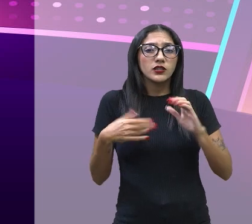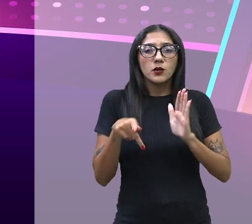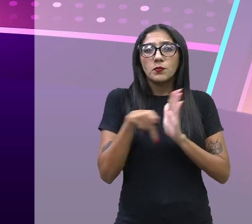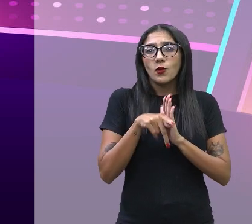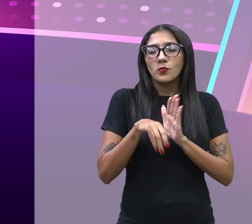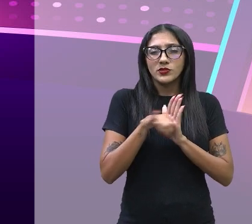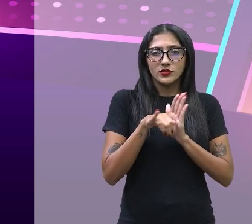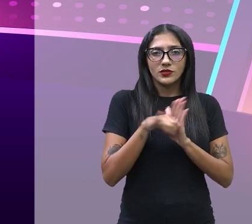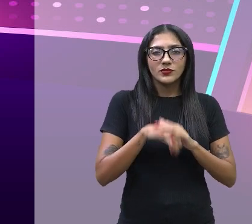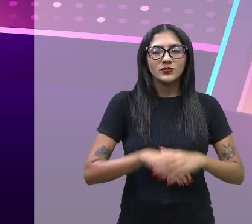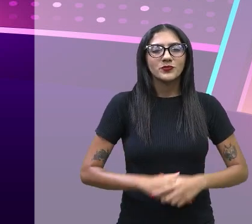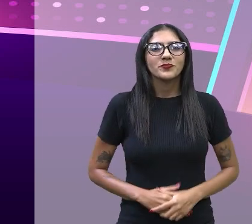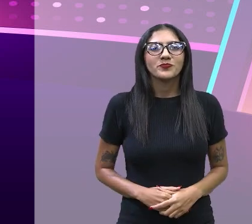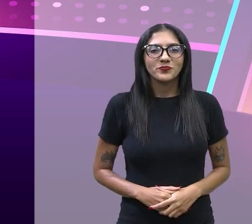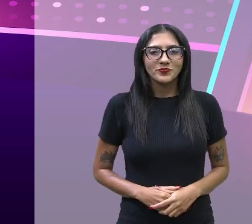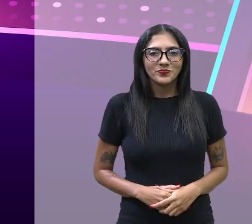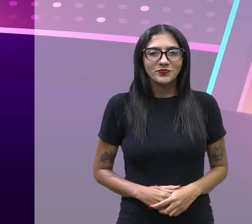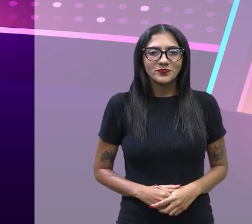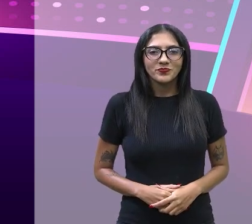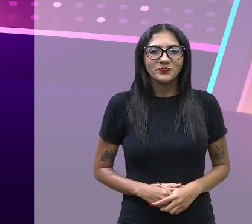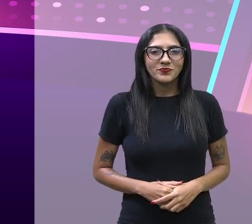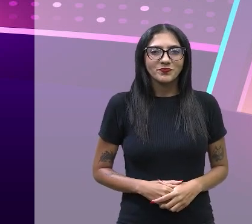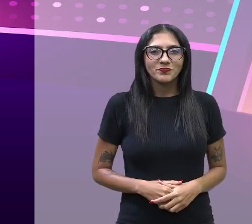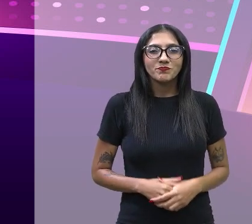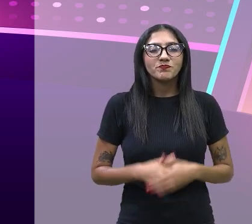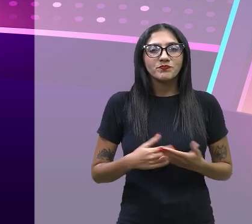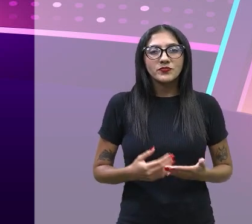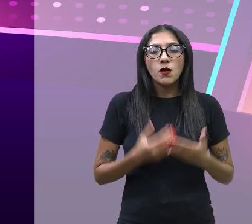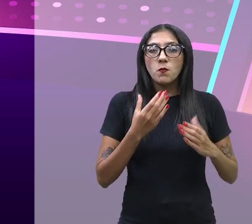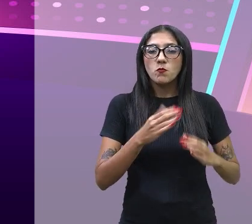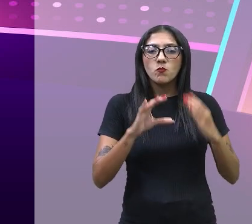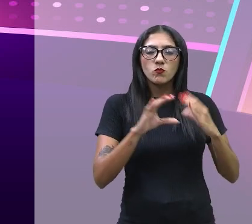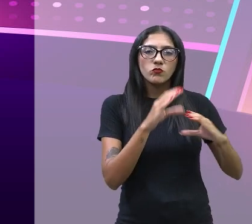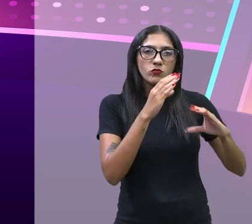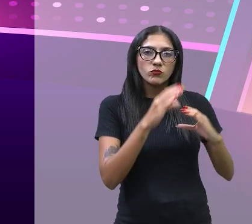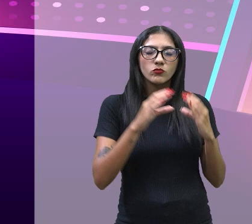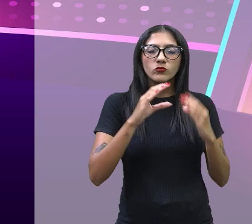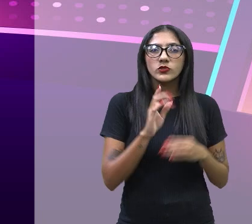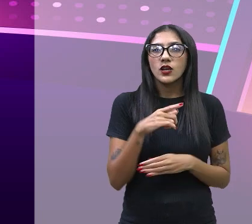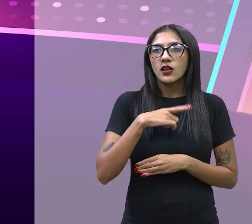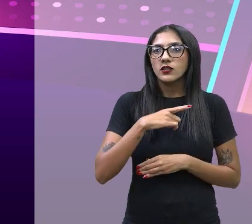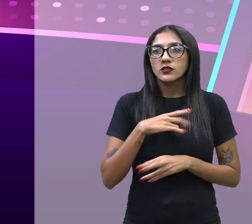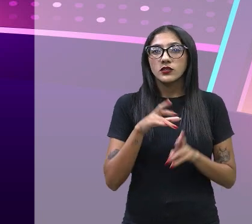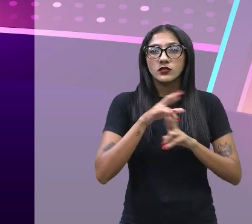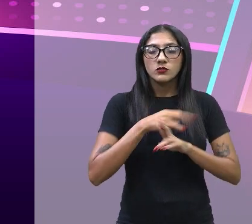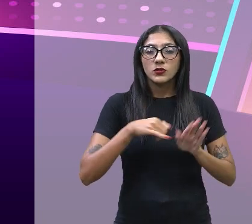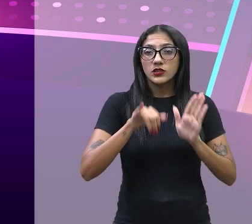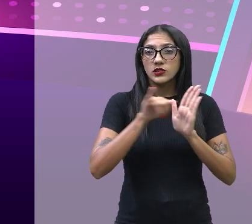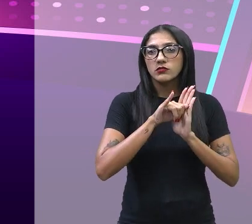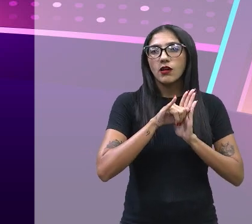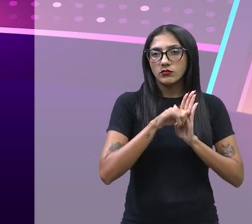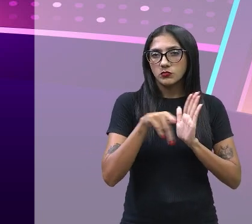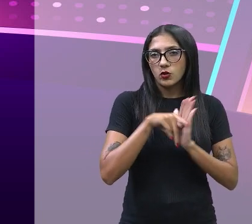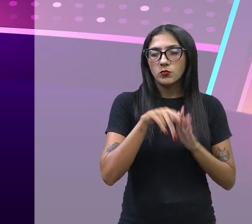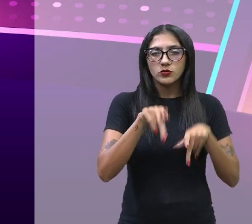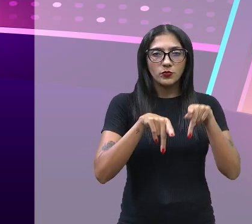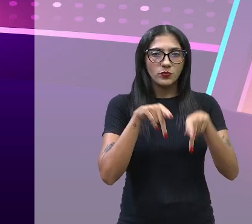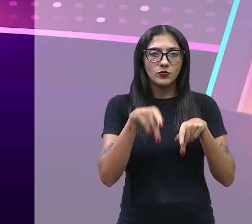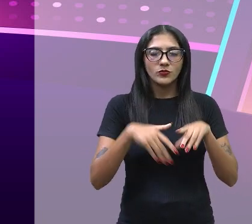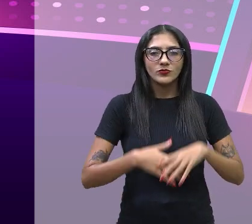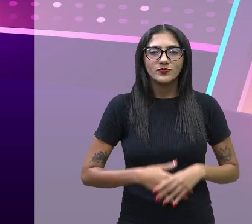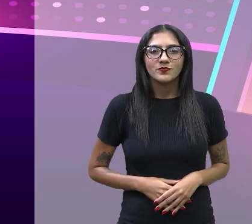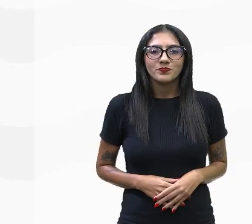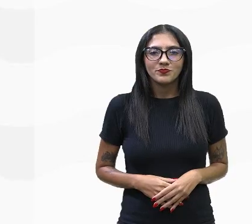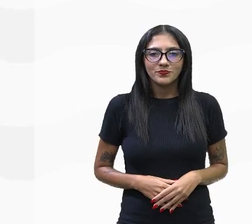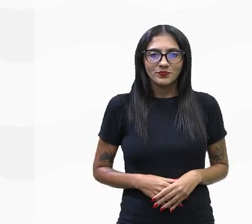especificidade e identidade. É isso. A música trabalha a identidade de um povo. Vamos comigo aqui